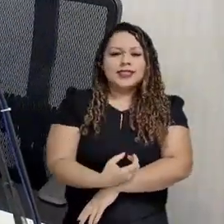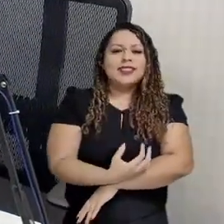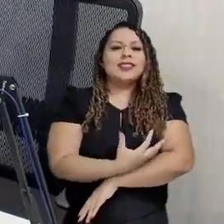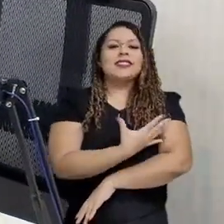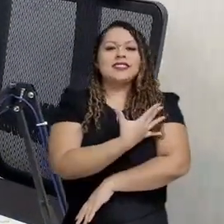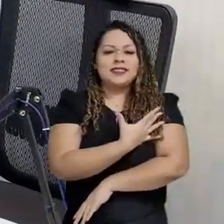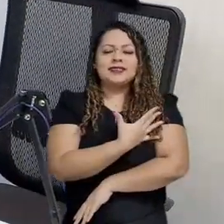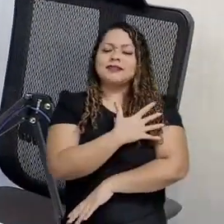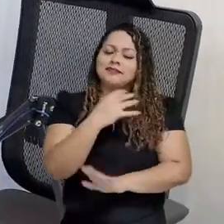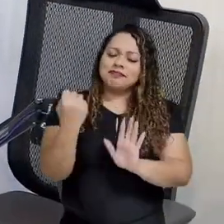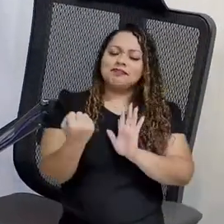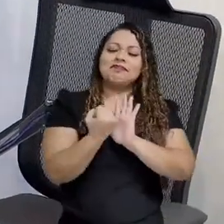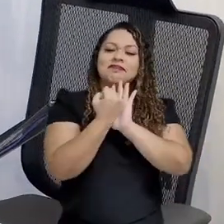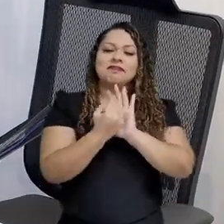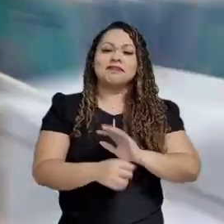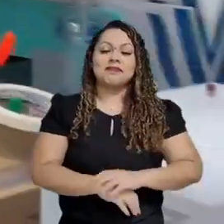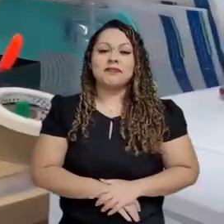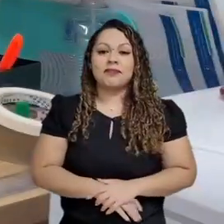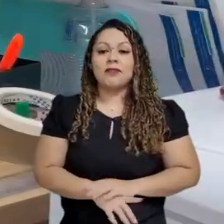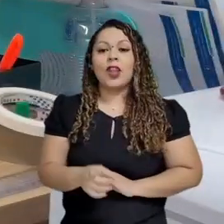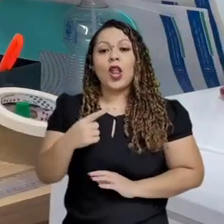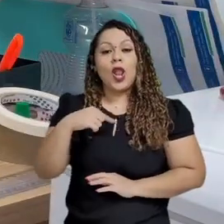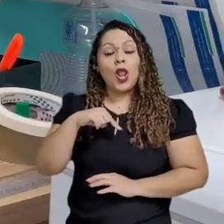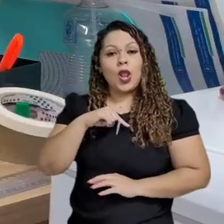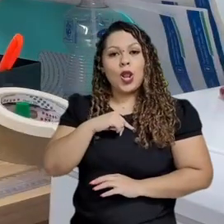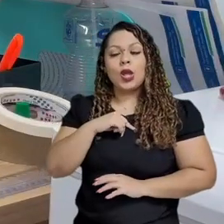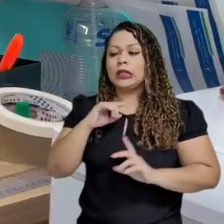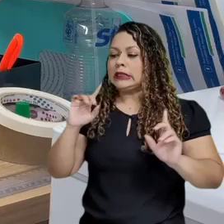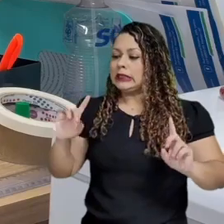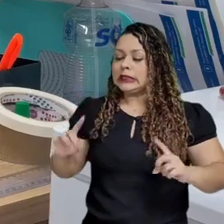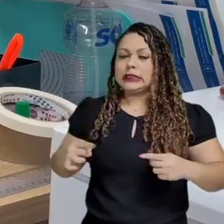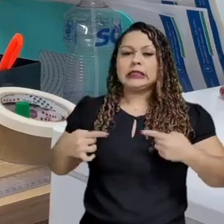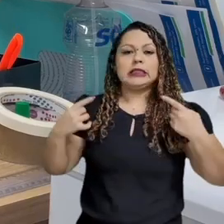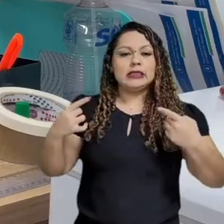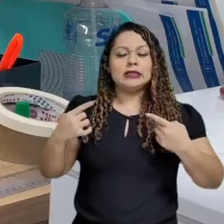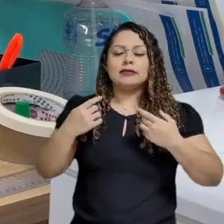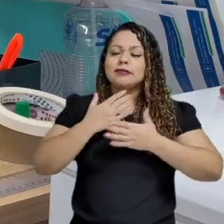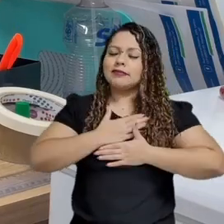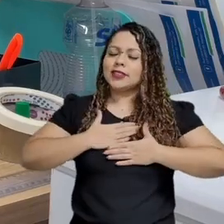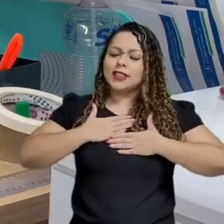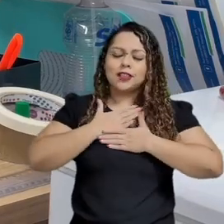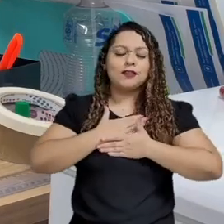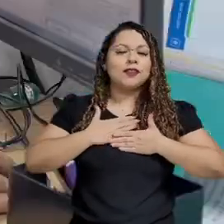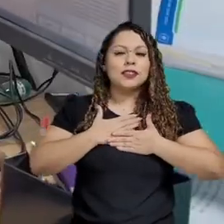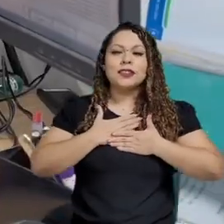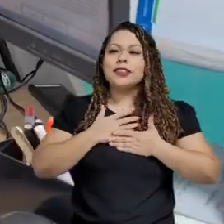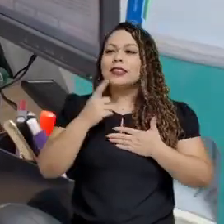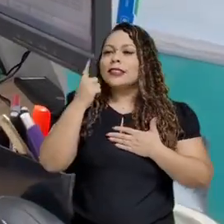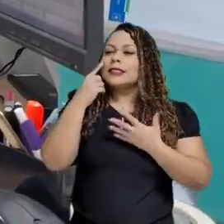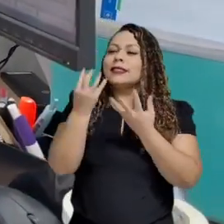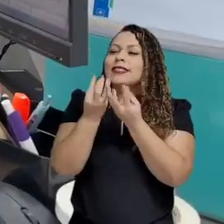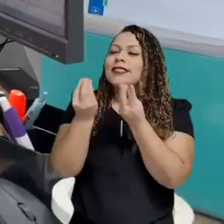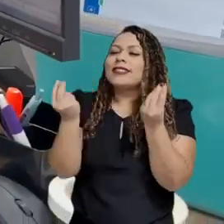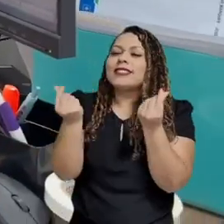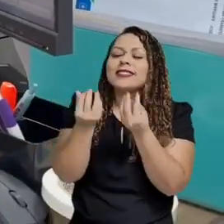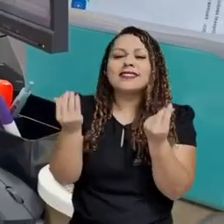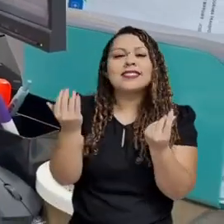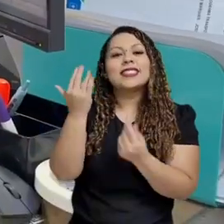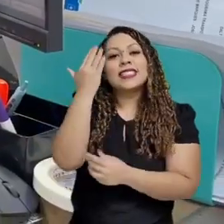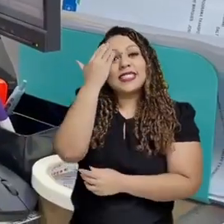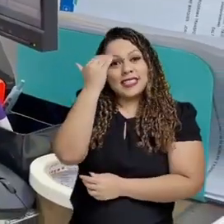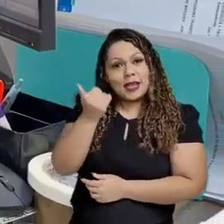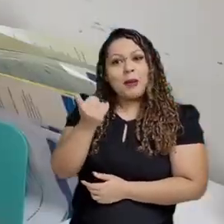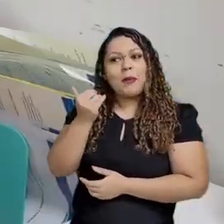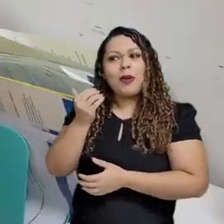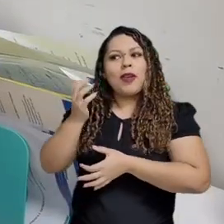gente são as que marcam mais. E a gente é movido a desafios. O gratificante de tudo é o brilho no olhar, né? Saber